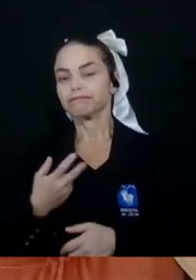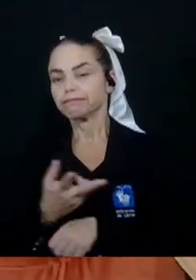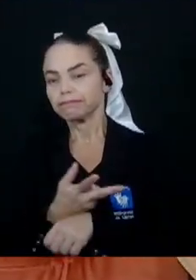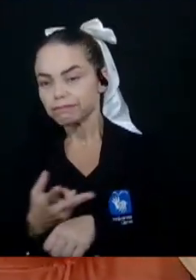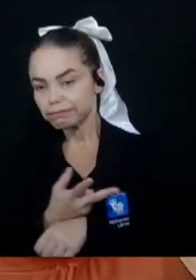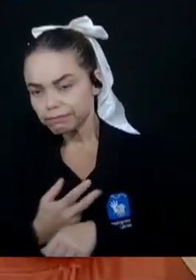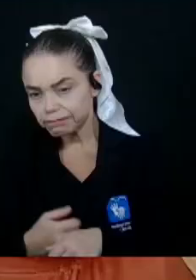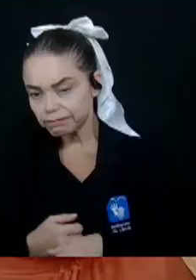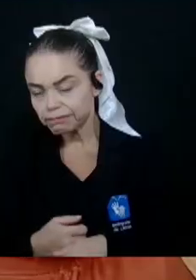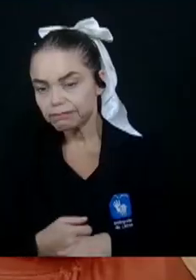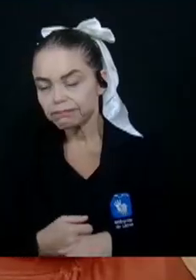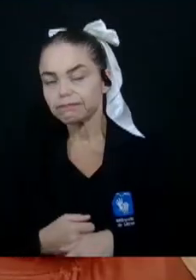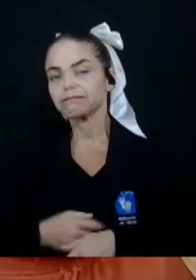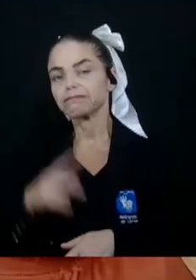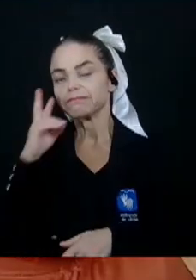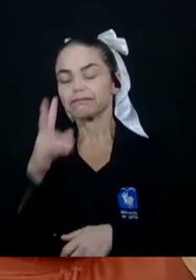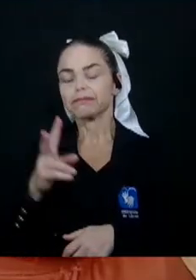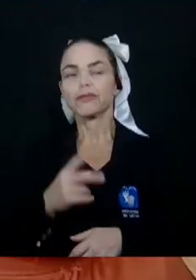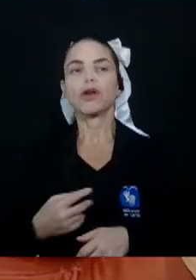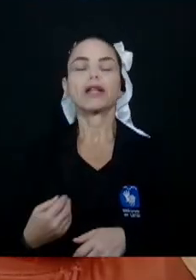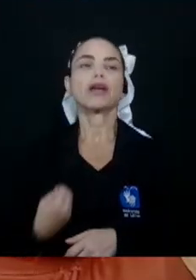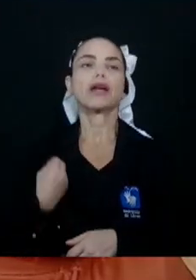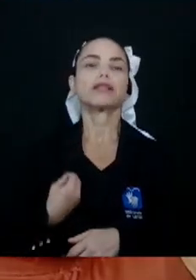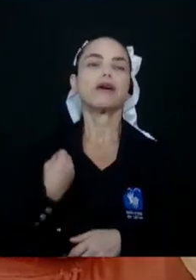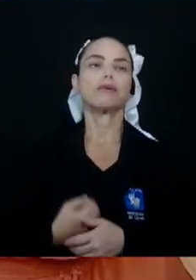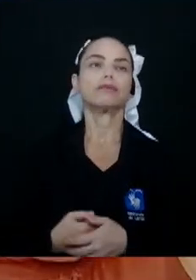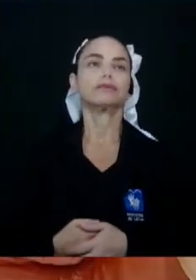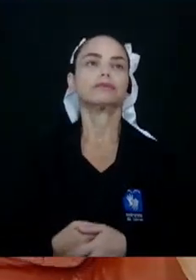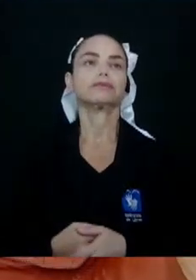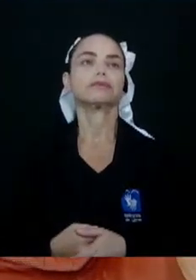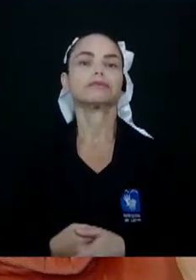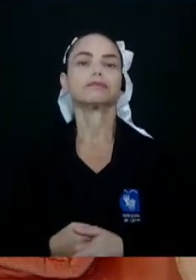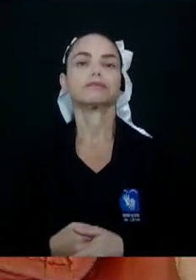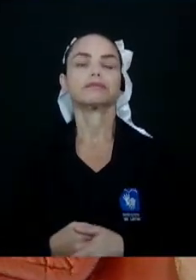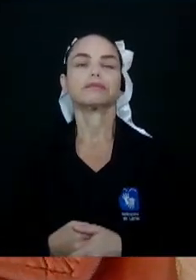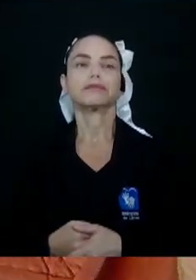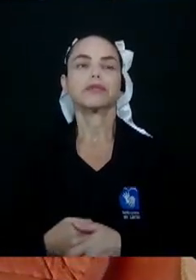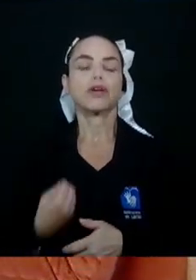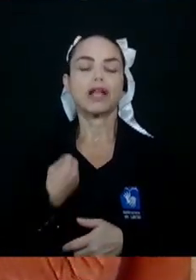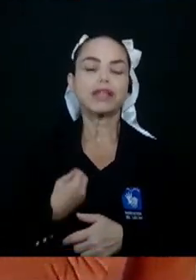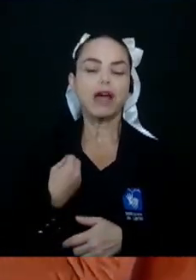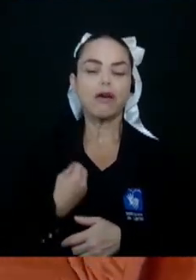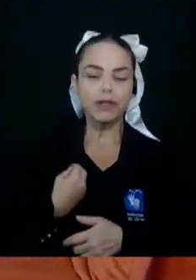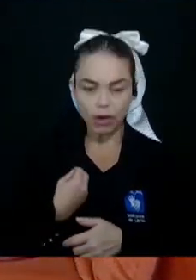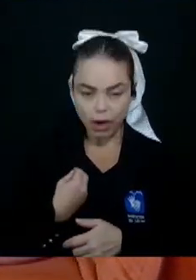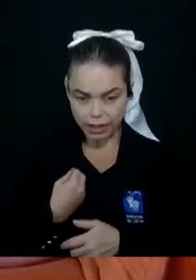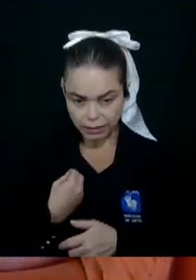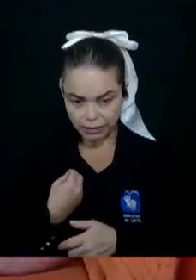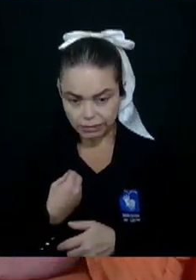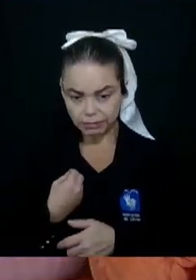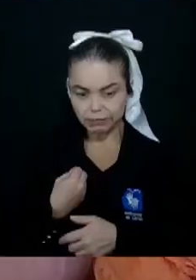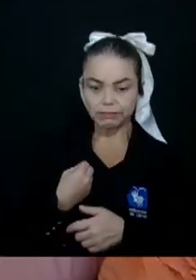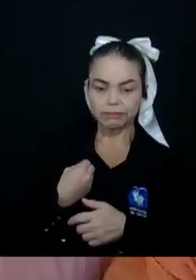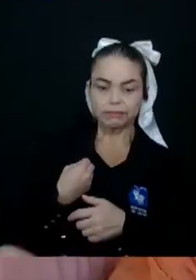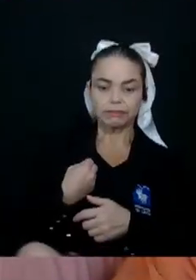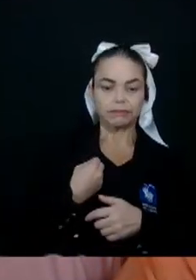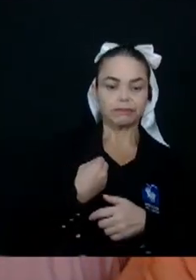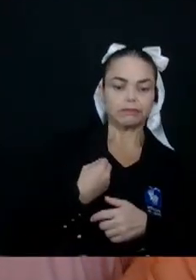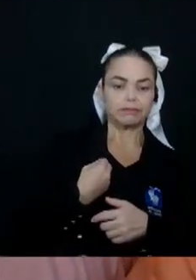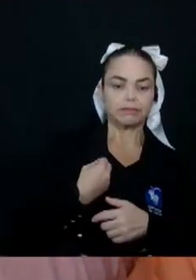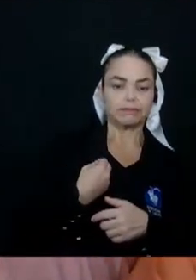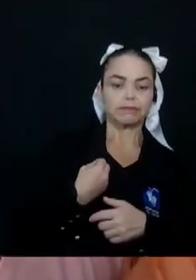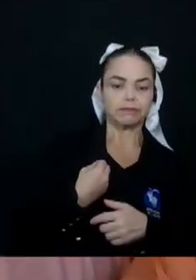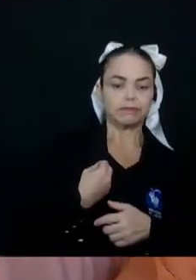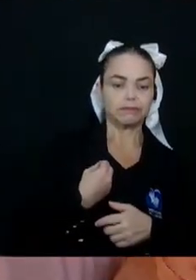gente vê, às vezes, tá com a foto oficial de algum banco ou alguma instituição. Ou até da pessoa conhecida. Faz um Pix